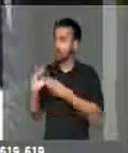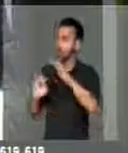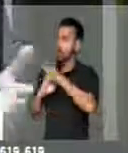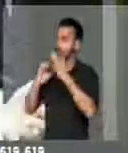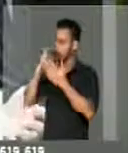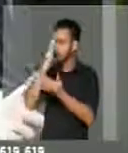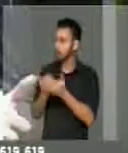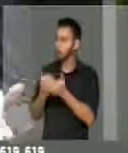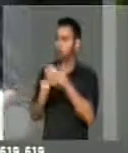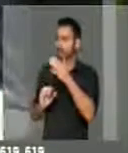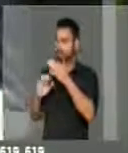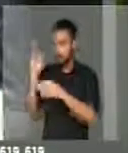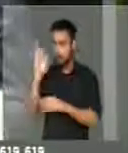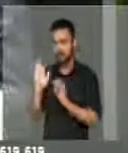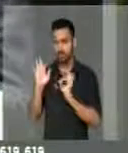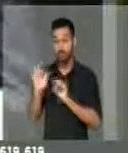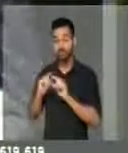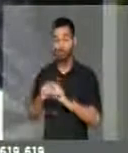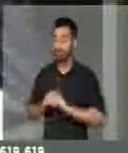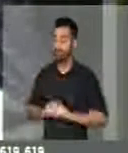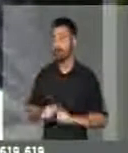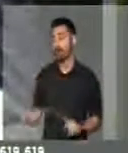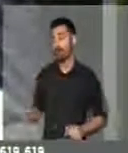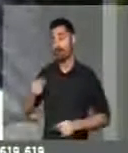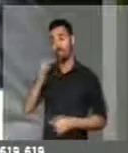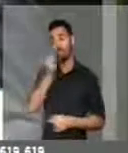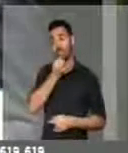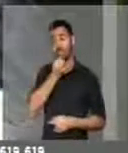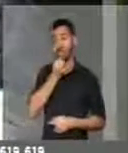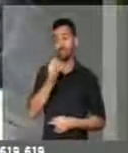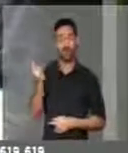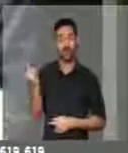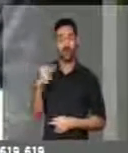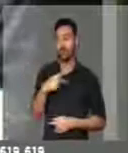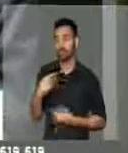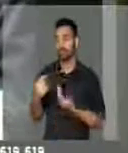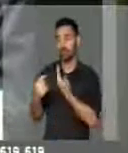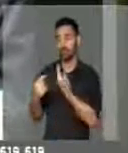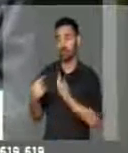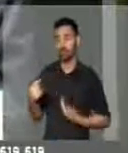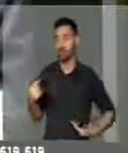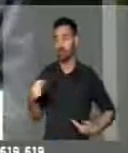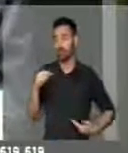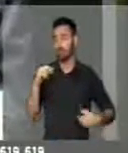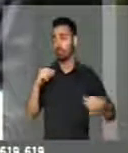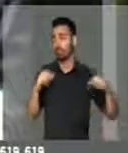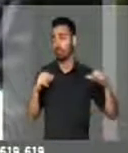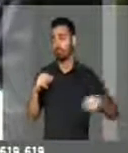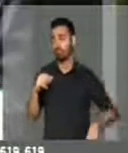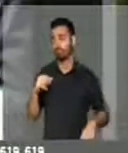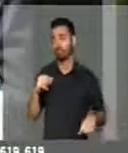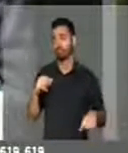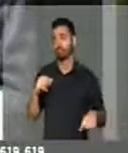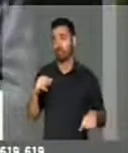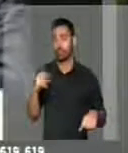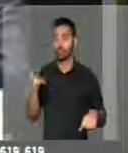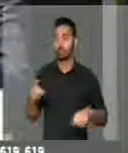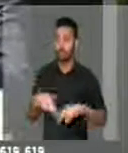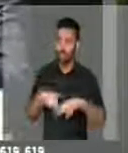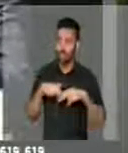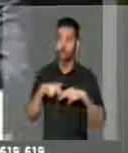país. Infelizmente, nós tivemos um desgoverno, uma situação que